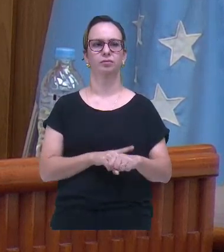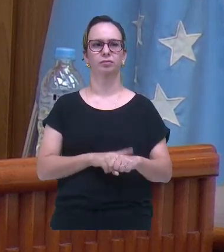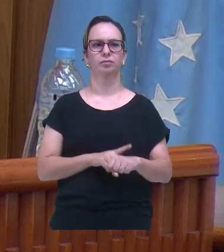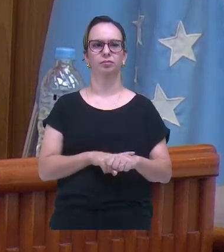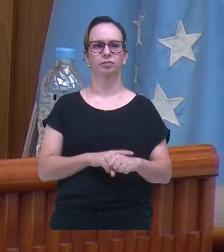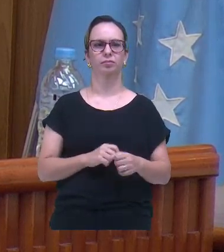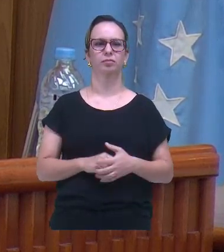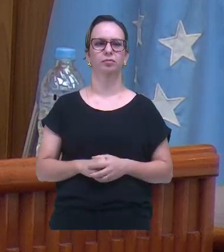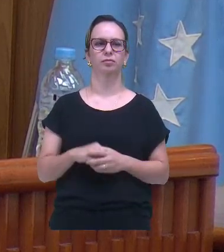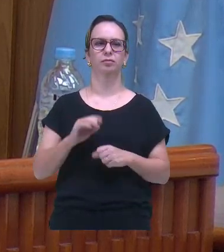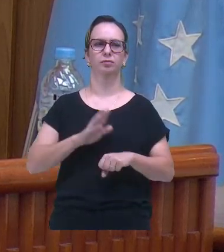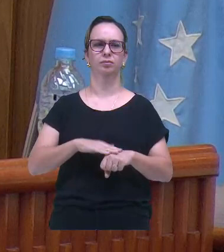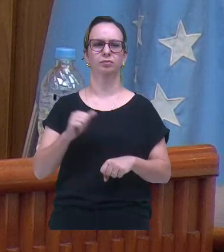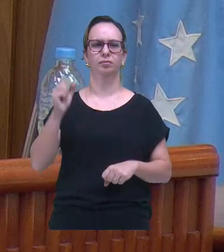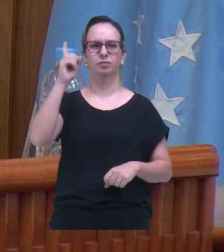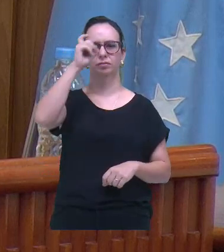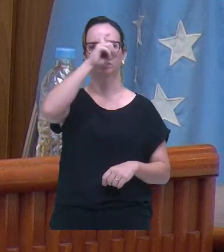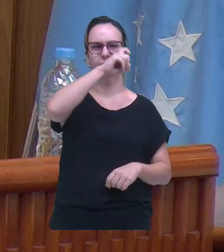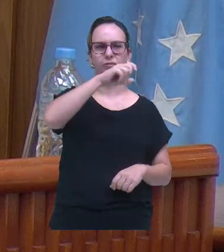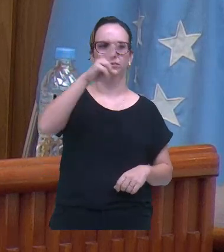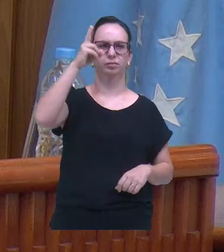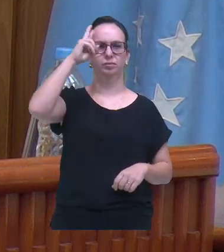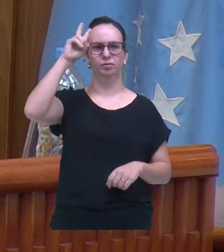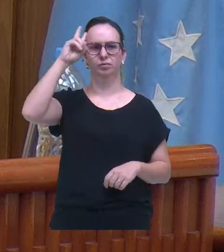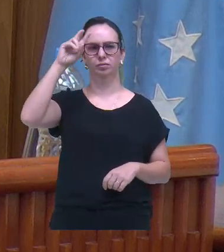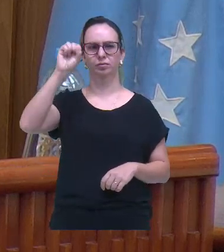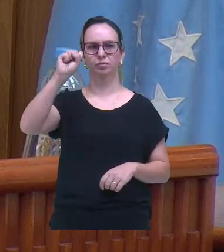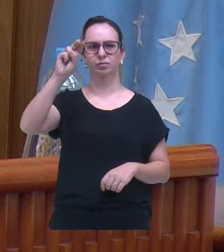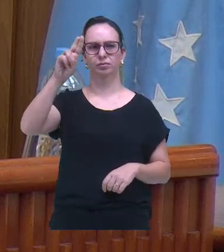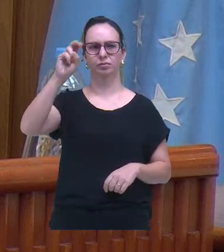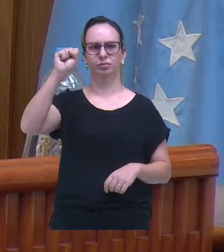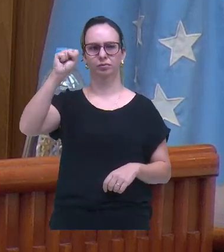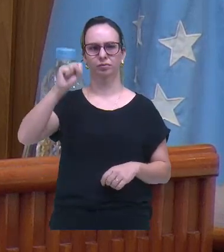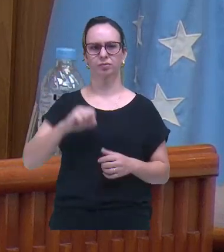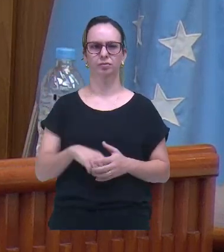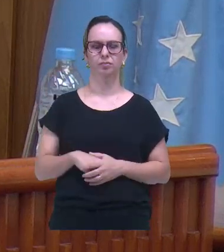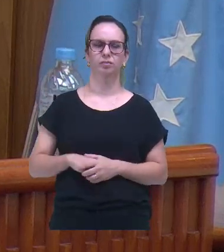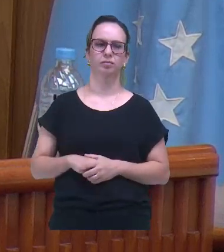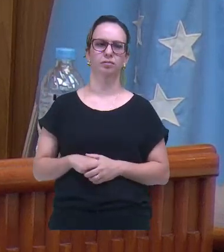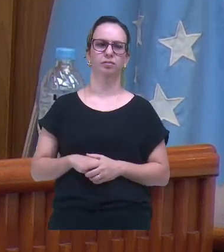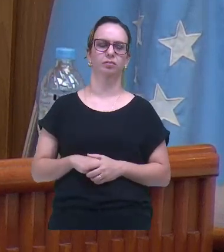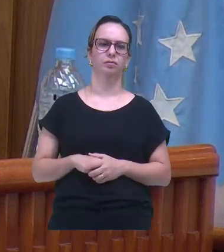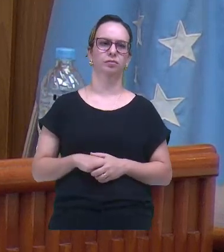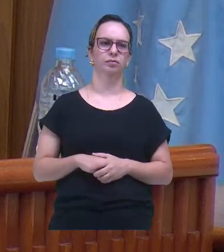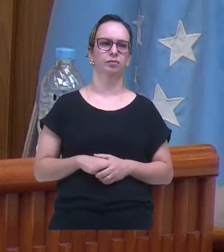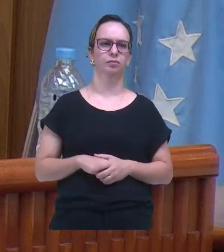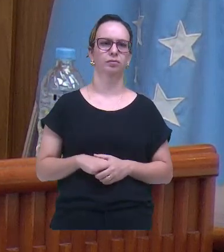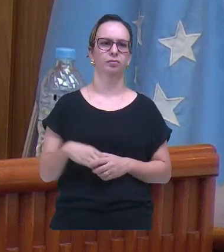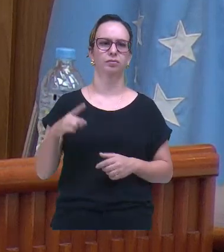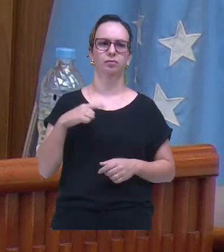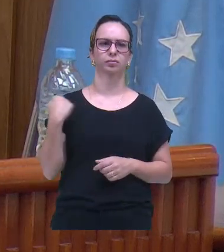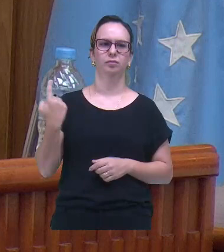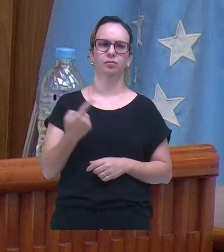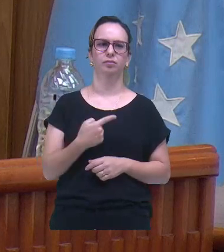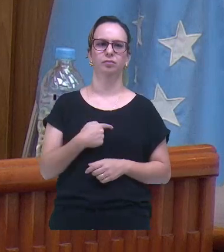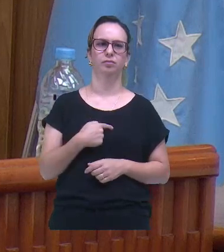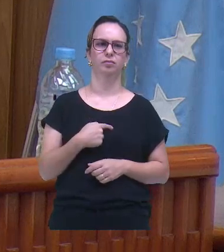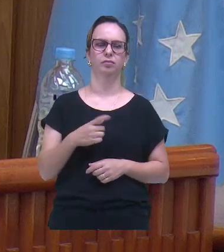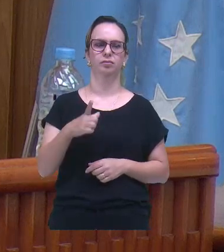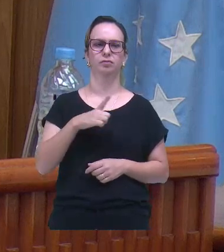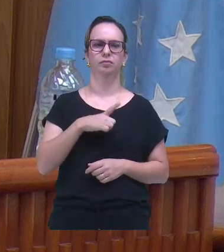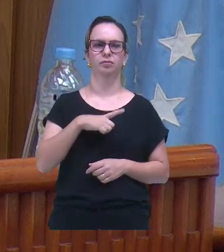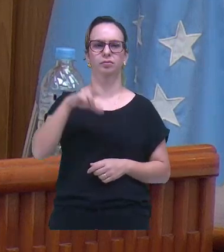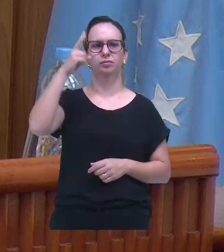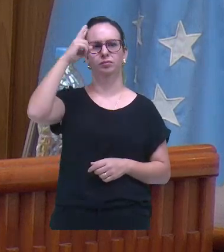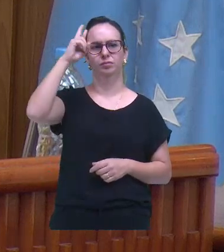ocorridas na história do Sistema Único de Saúde. Nós temos que lembrar, não podemos esquecer,